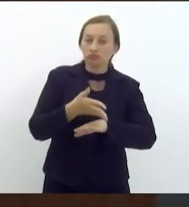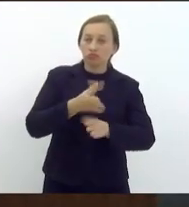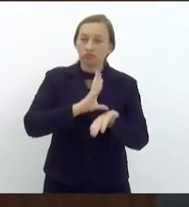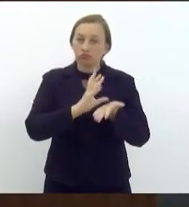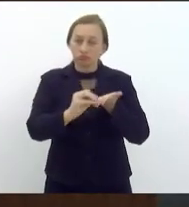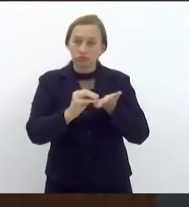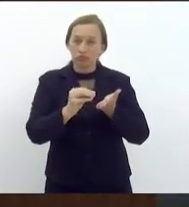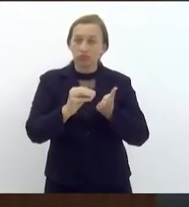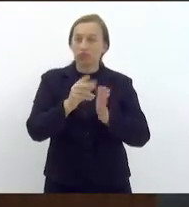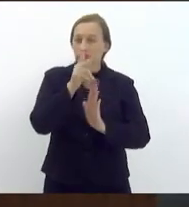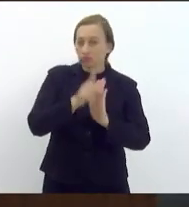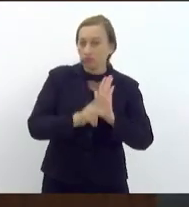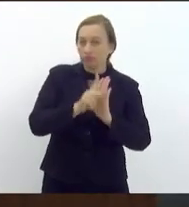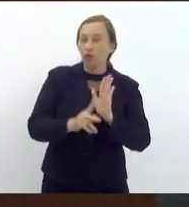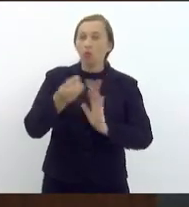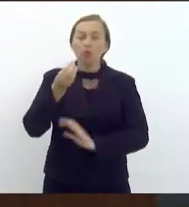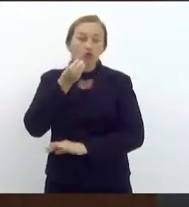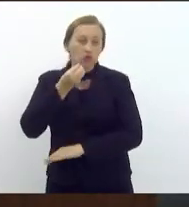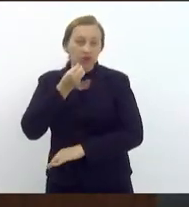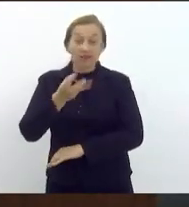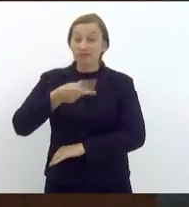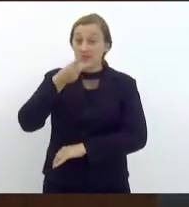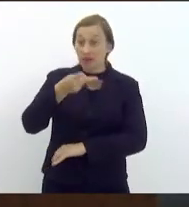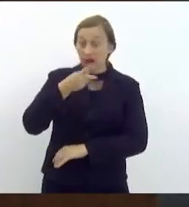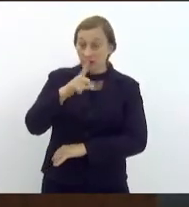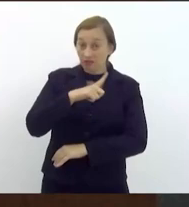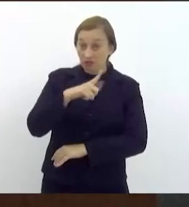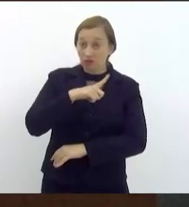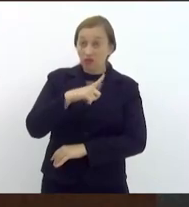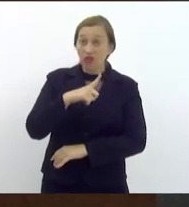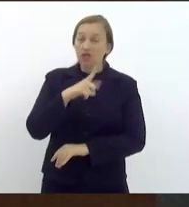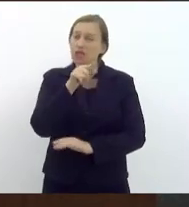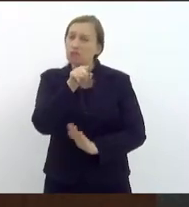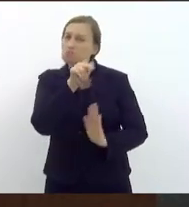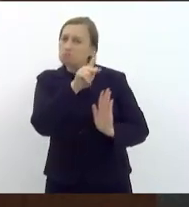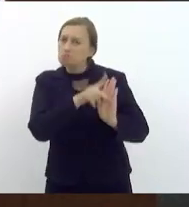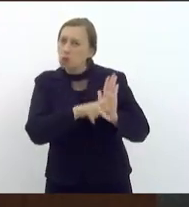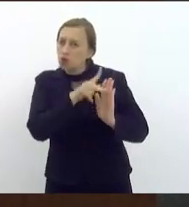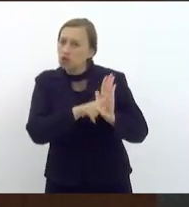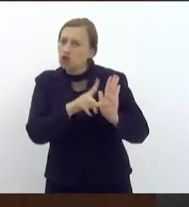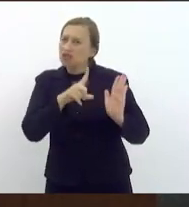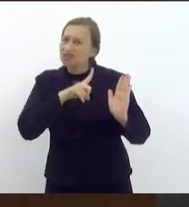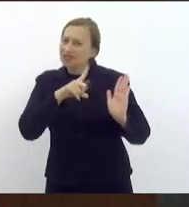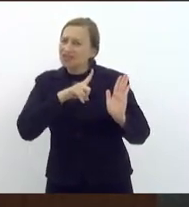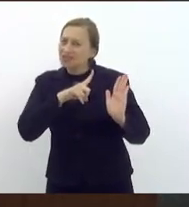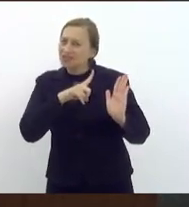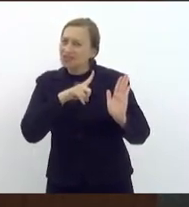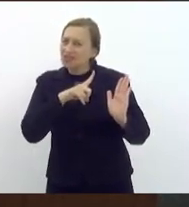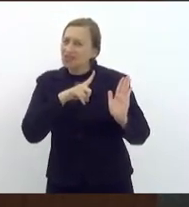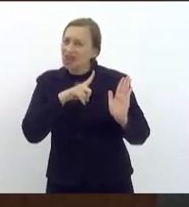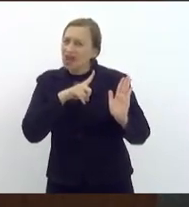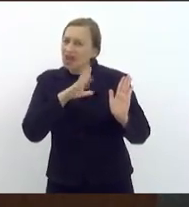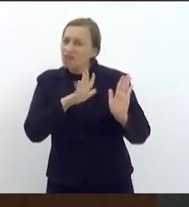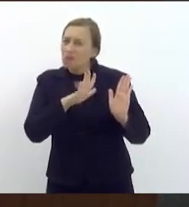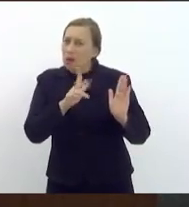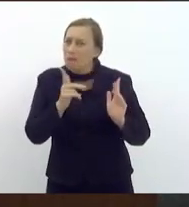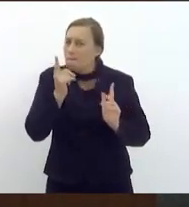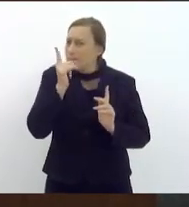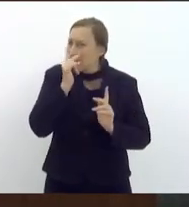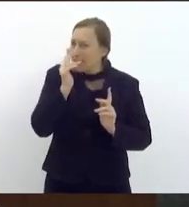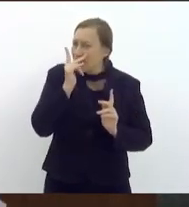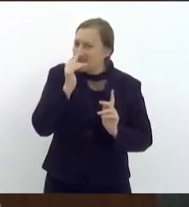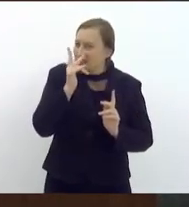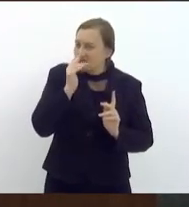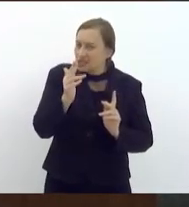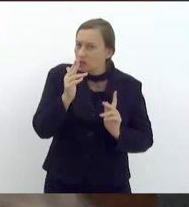tive a oportunidade de falar é que esse projeto tinha uma semelhança muito forte com projeto meu